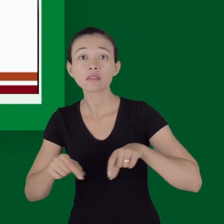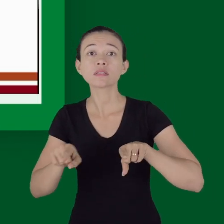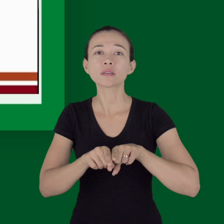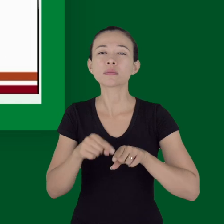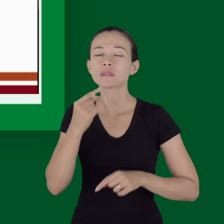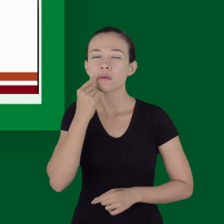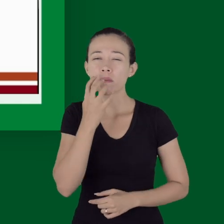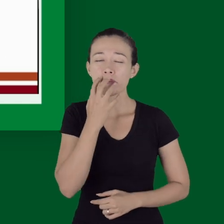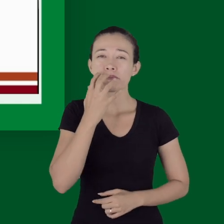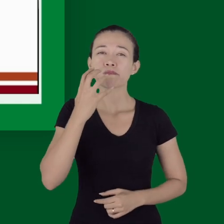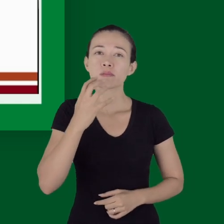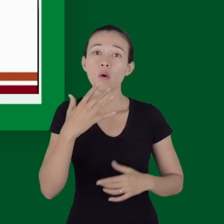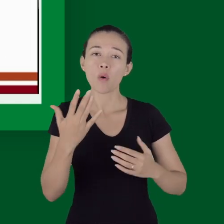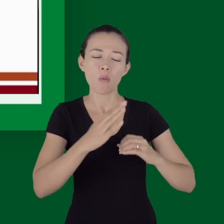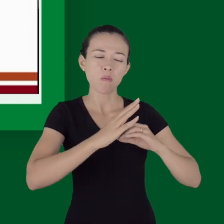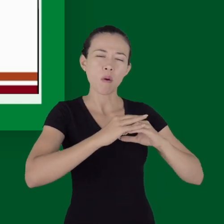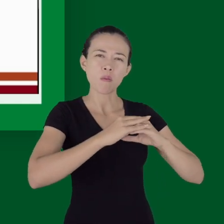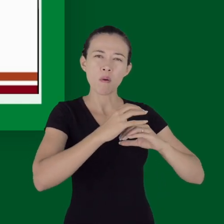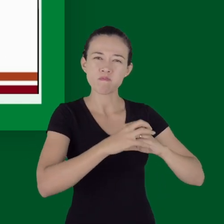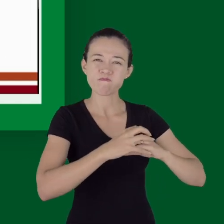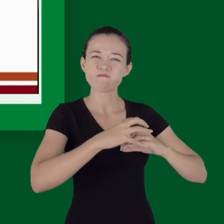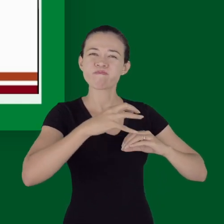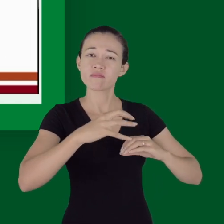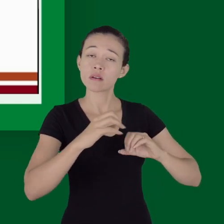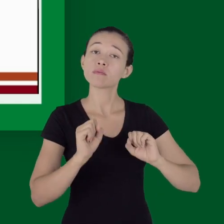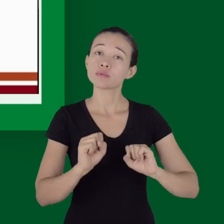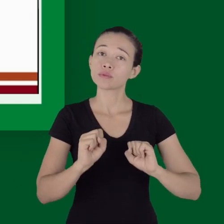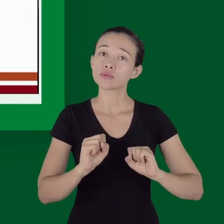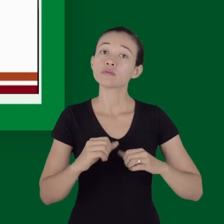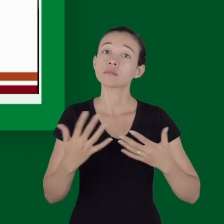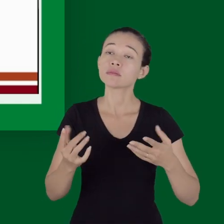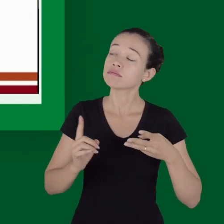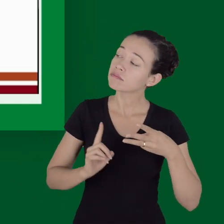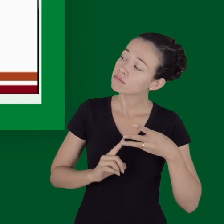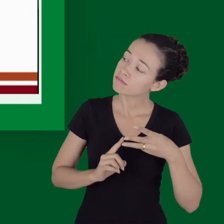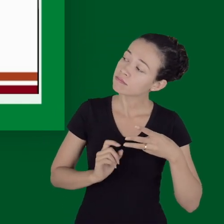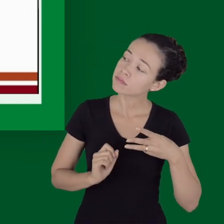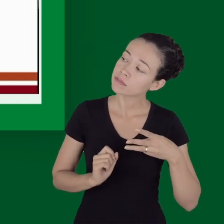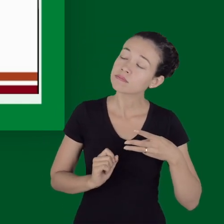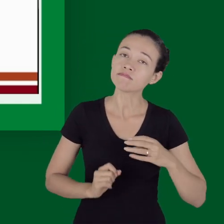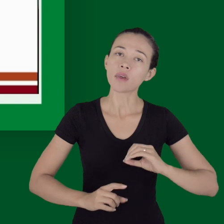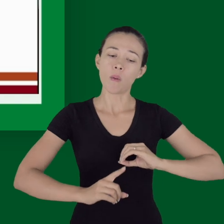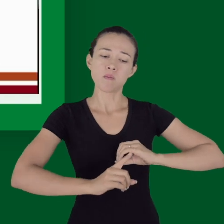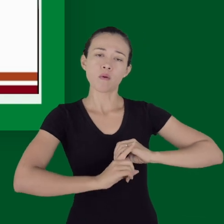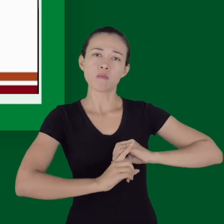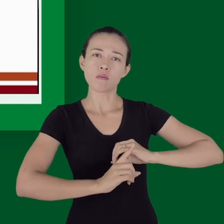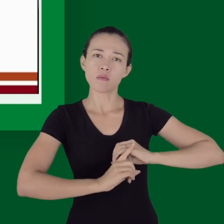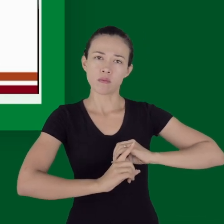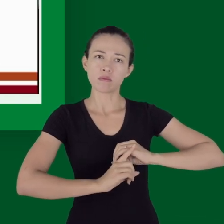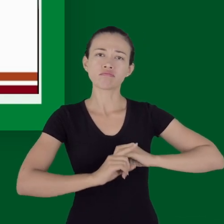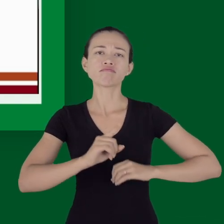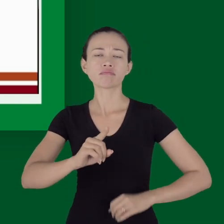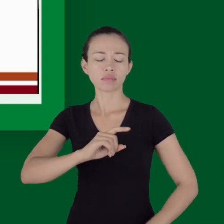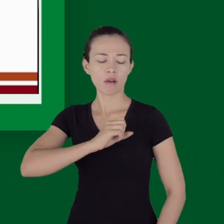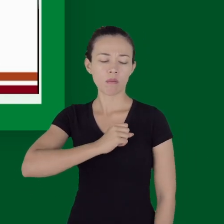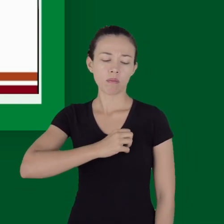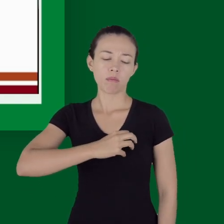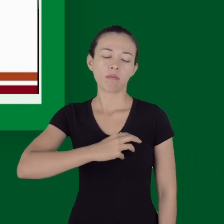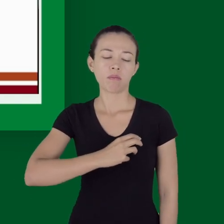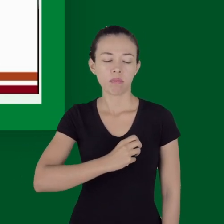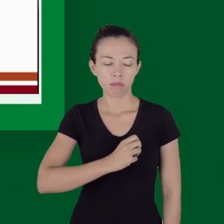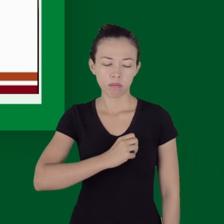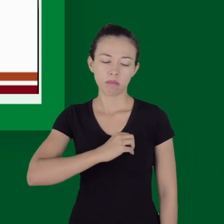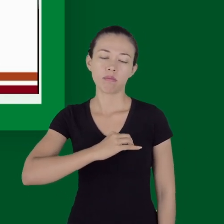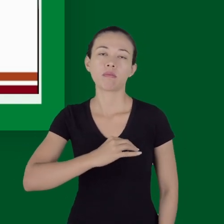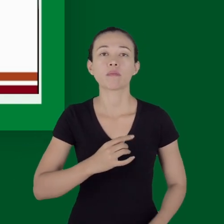o cho cardiogênico tá relacionado à interferência ao prejuízo na ação da bomba do coração